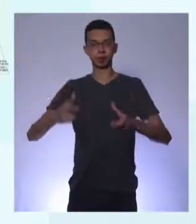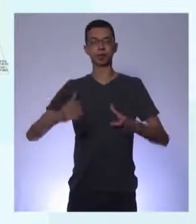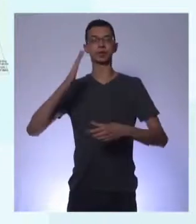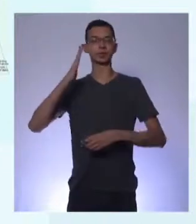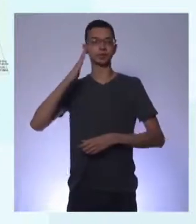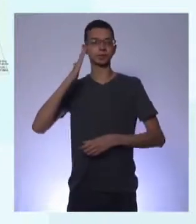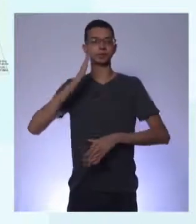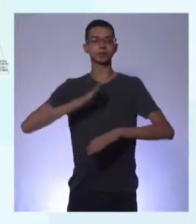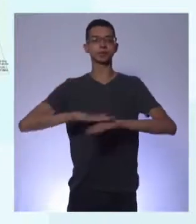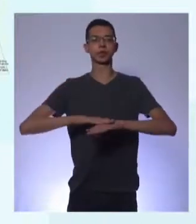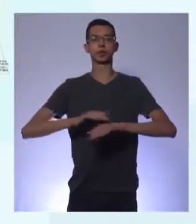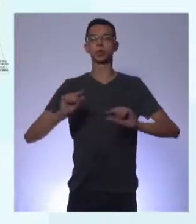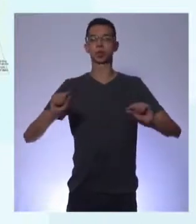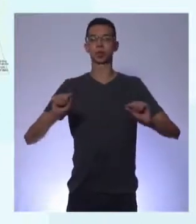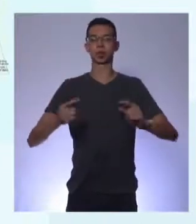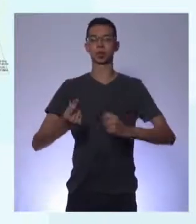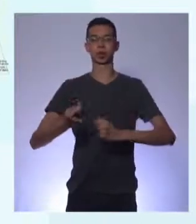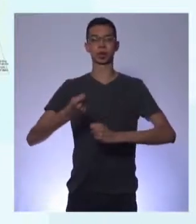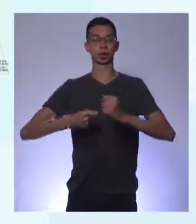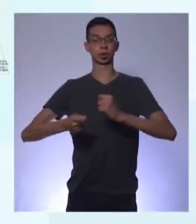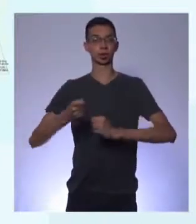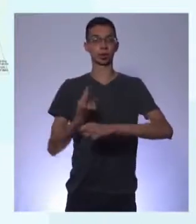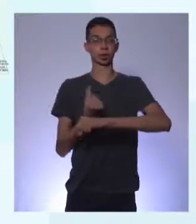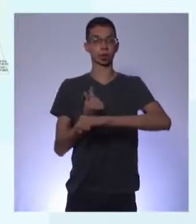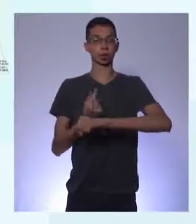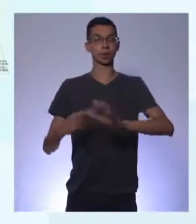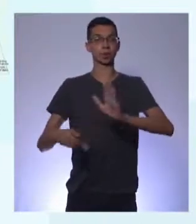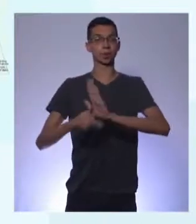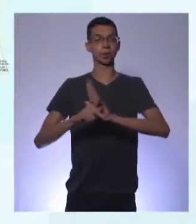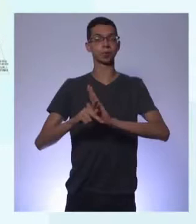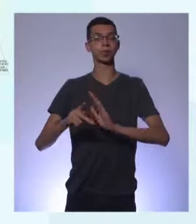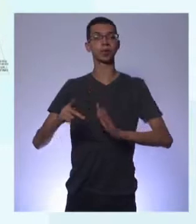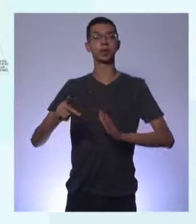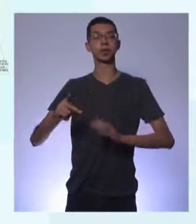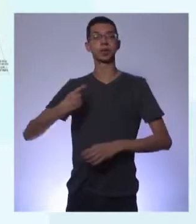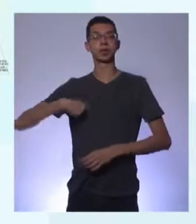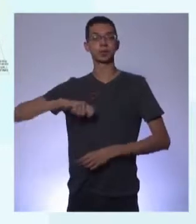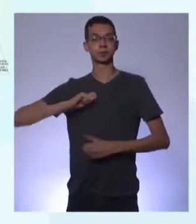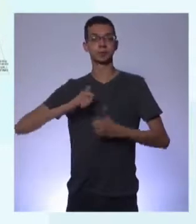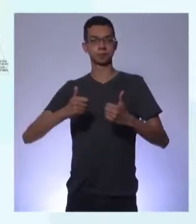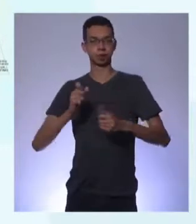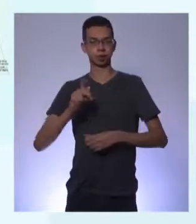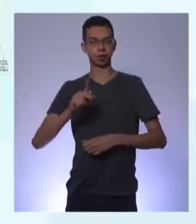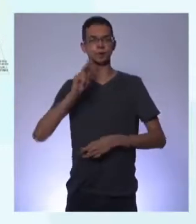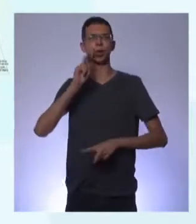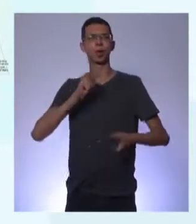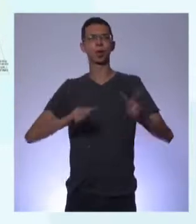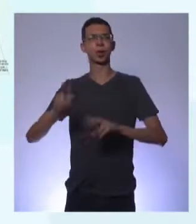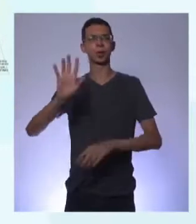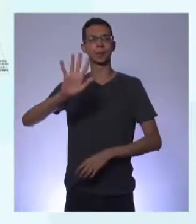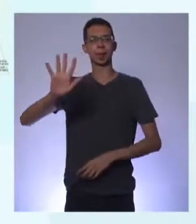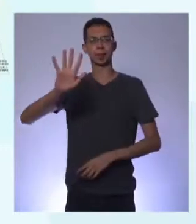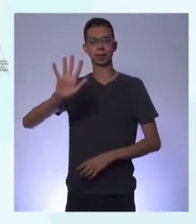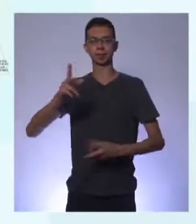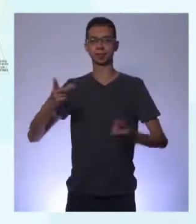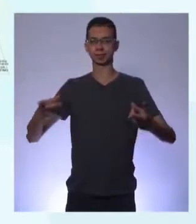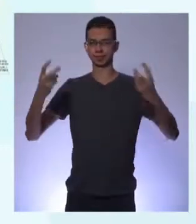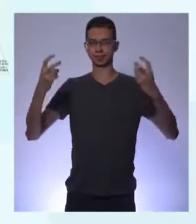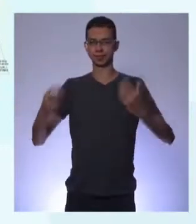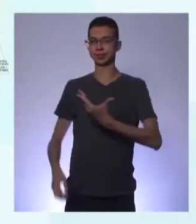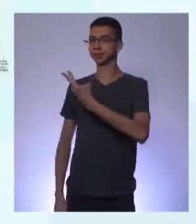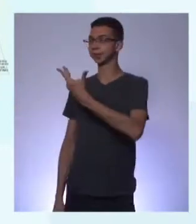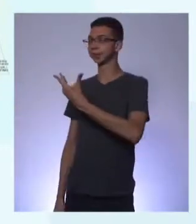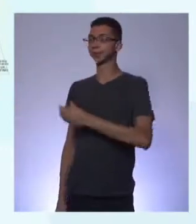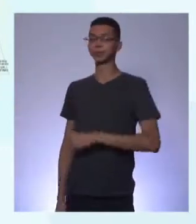negócios da Espanha, ok? E quando nós olhamos no mapa acima, que é um